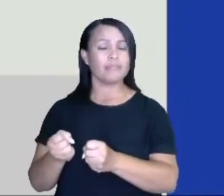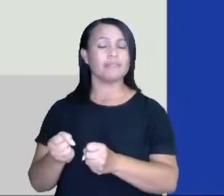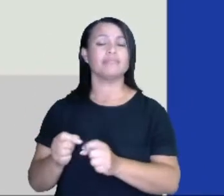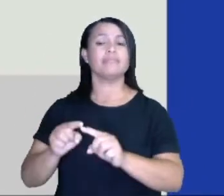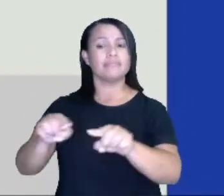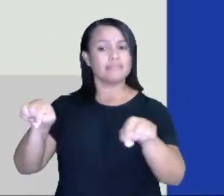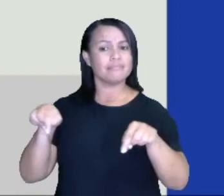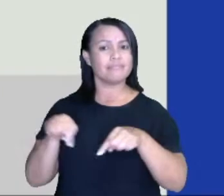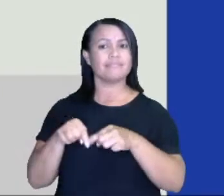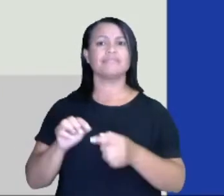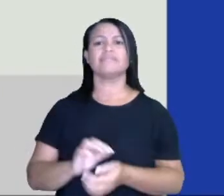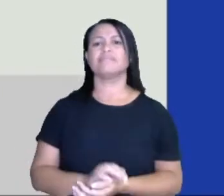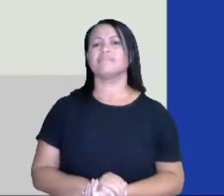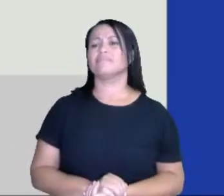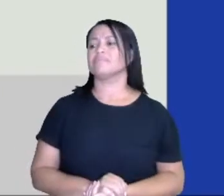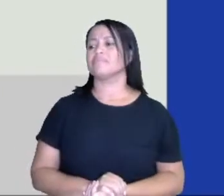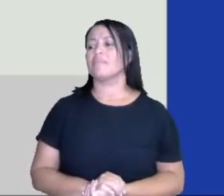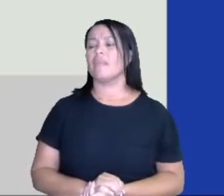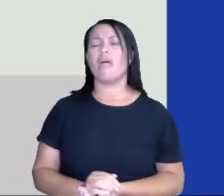grupos.